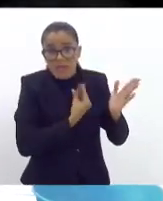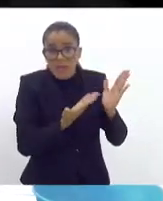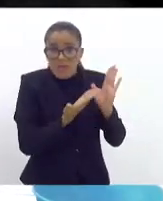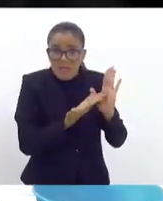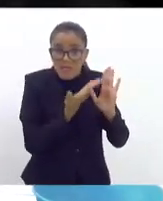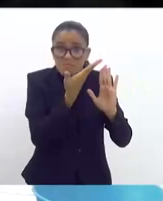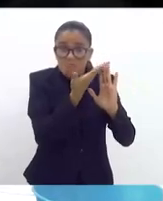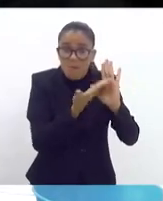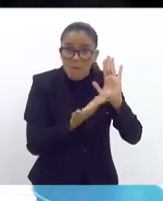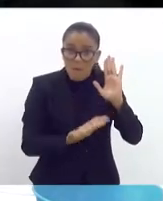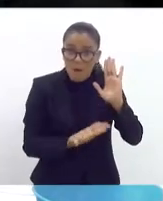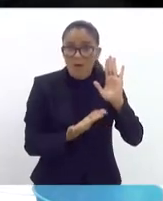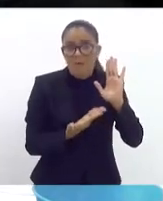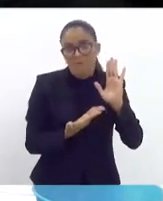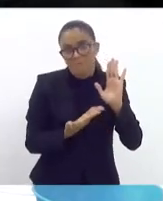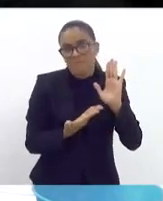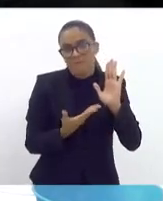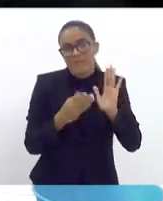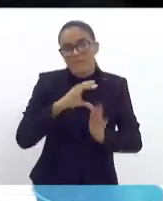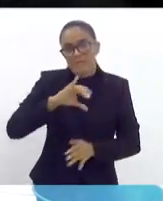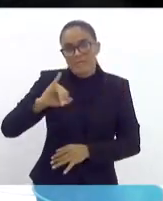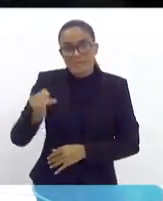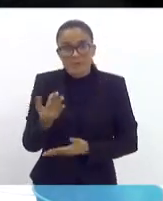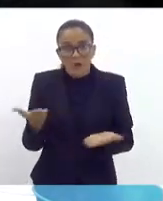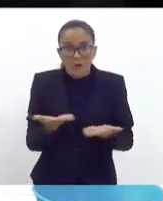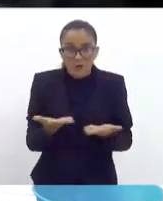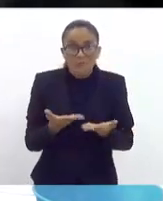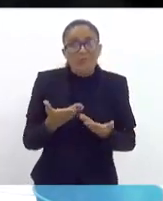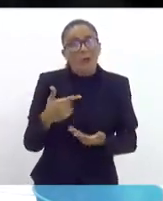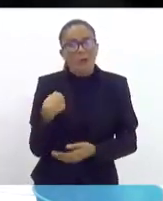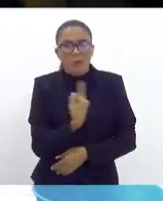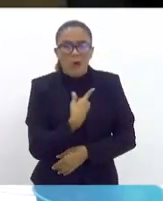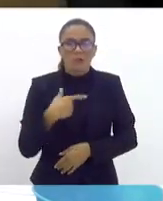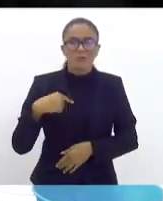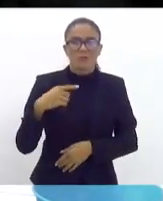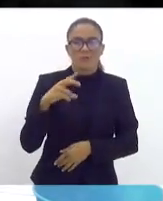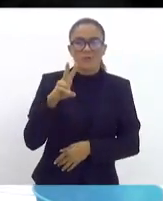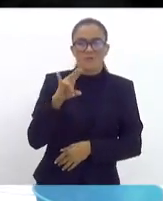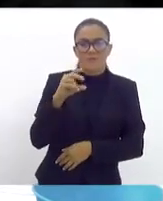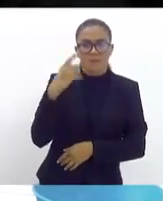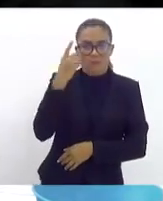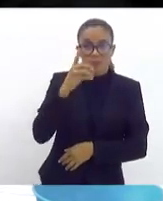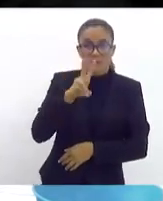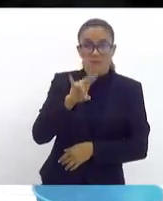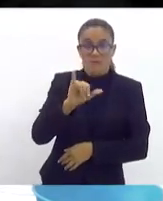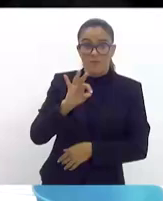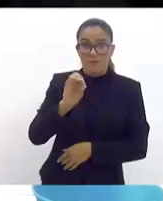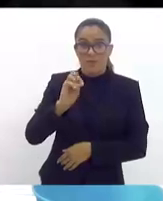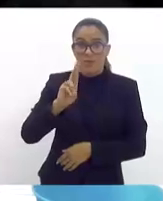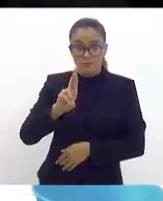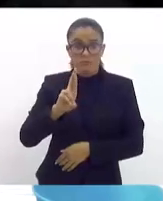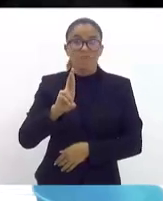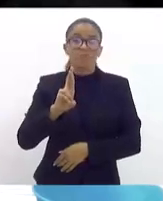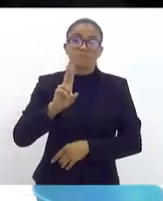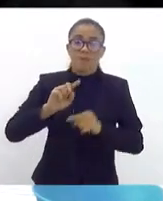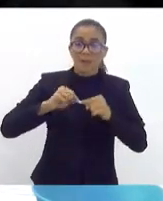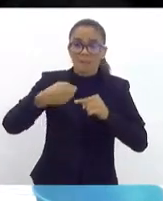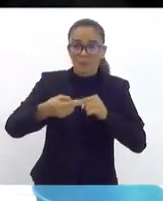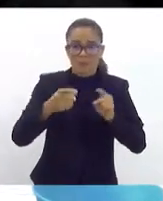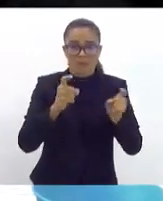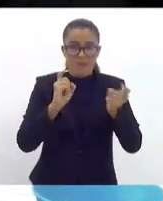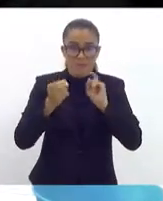na apreciação da da ccj de hoje então nós vamos Deputado Vitor Júnior certamente deliberar na próxima reunião